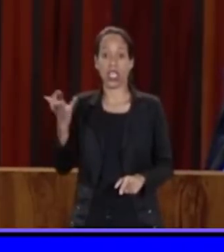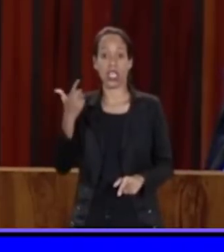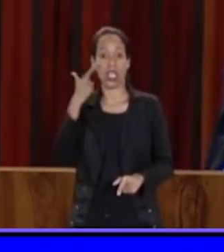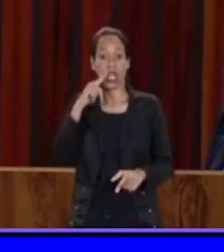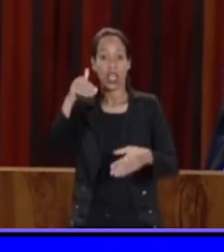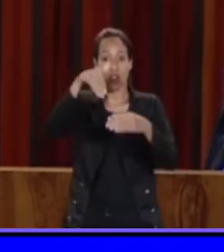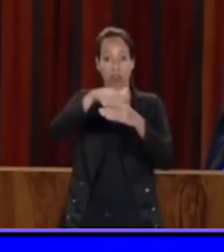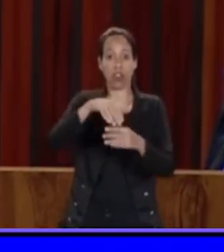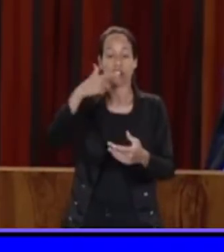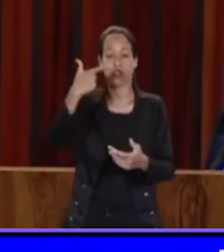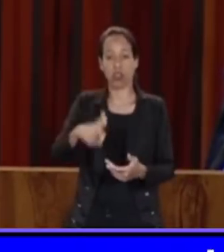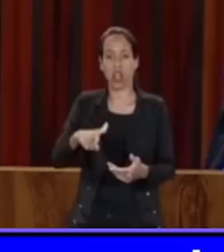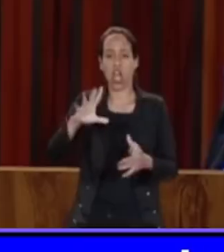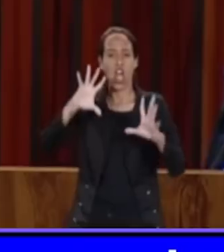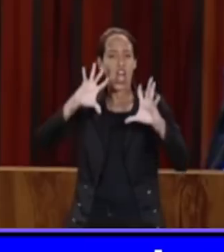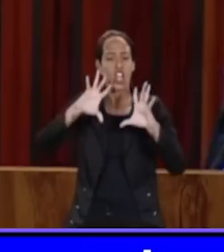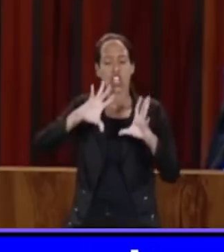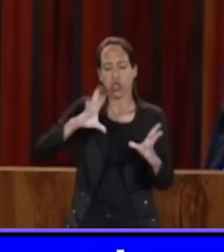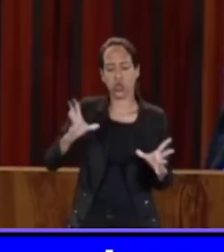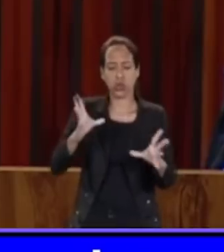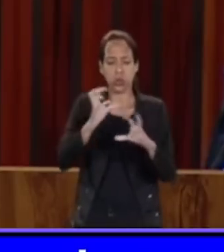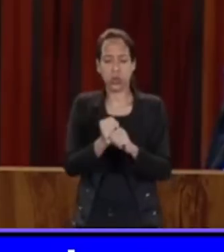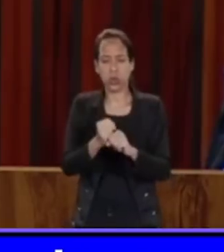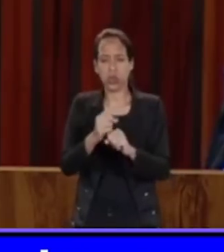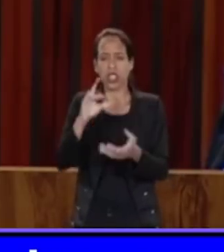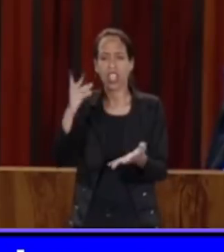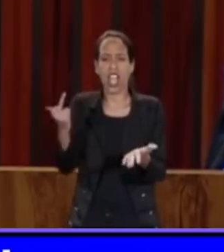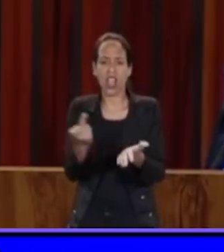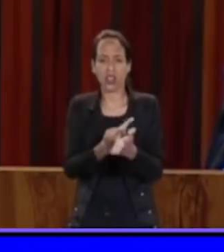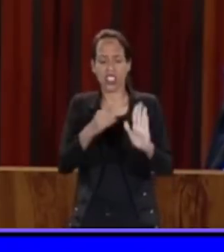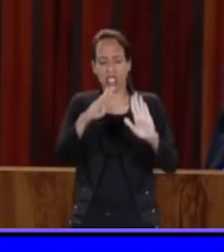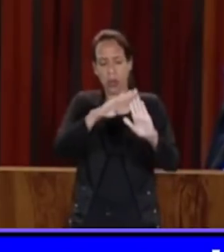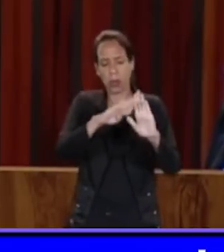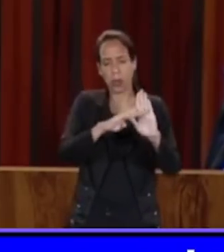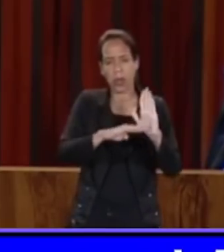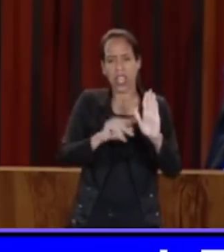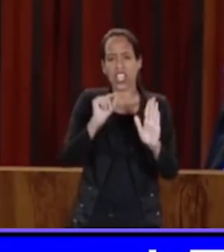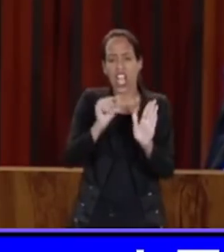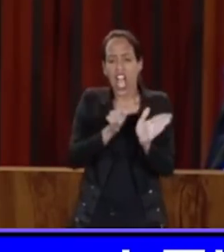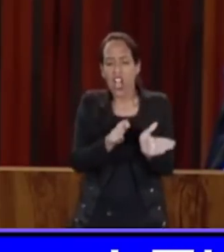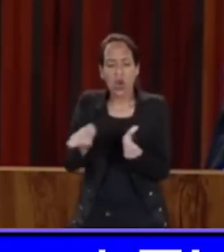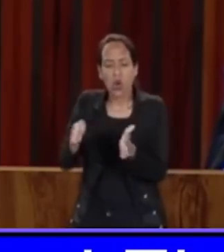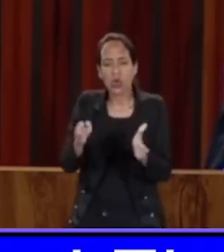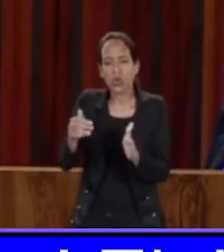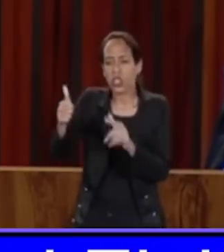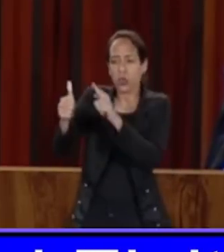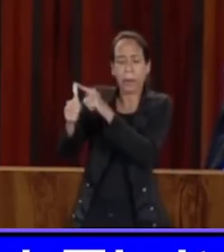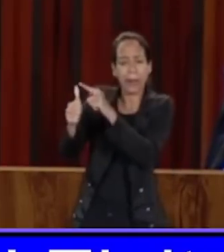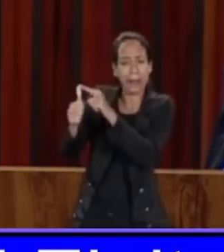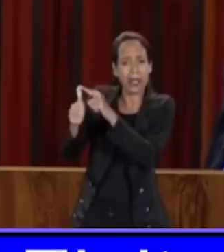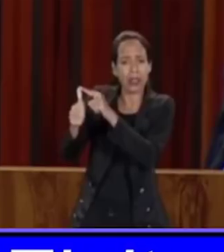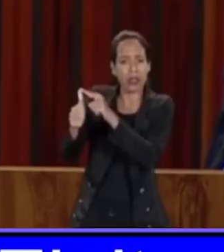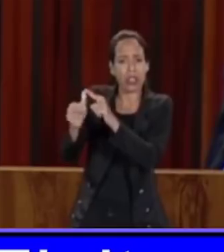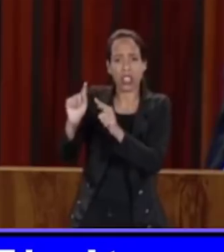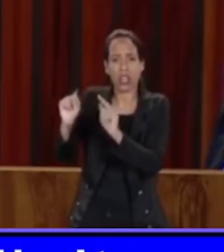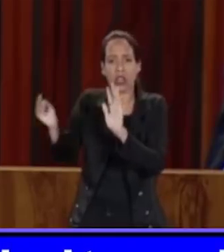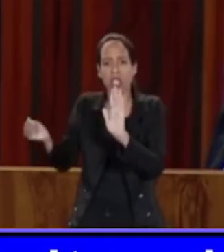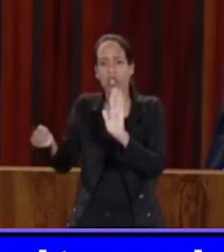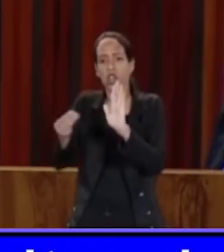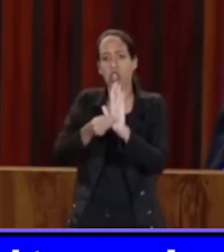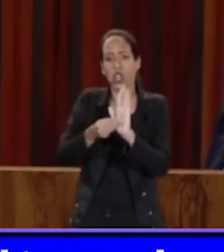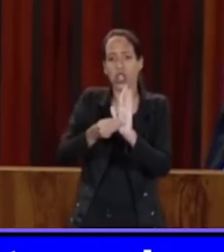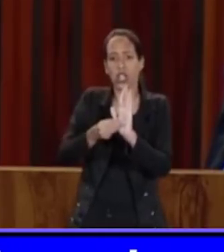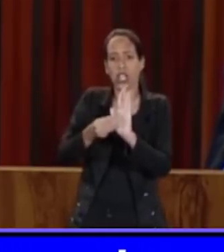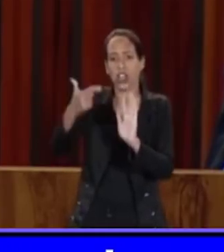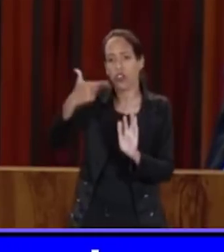Todos os fatos descritos e apurados dizem respeito a condutas apenas do primeiro. Não se atribui ao candidato